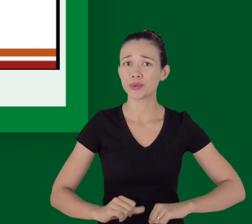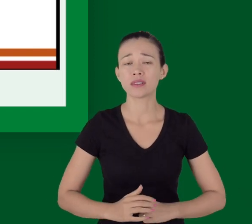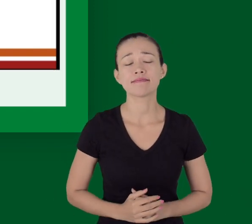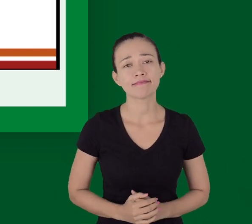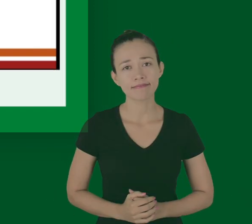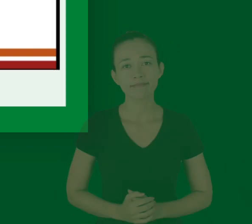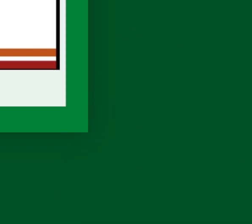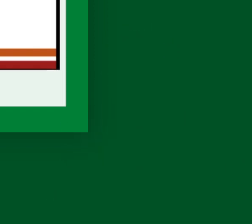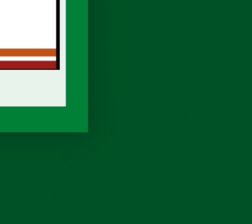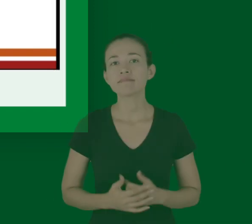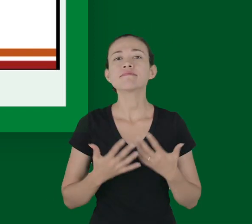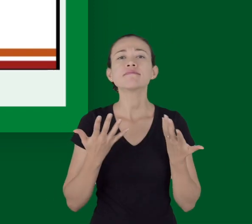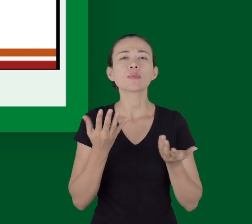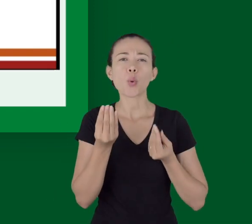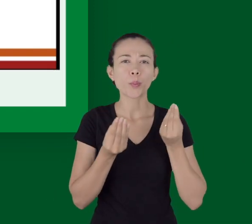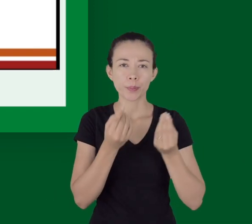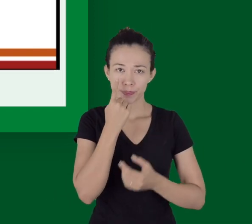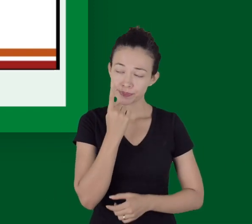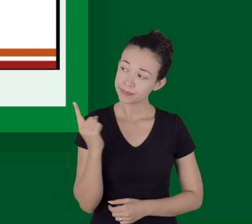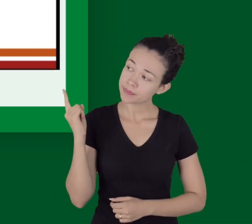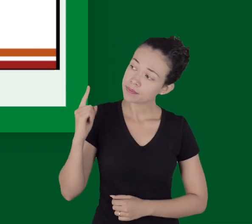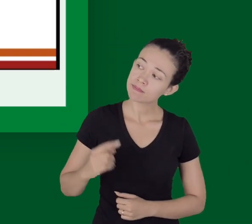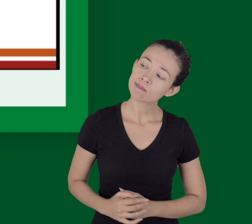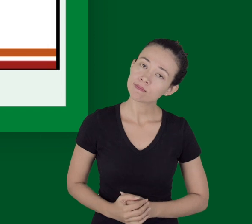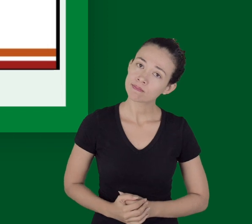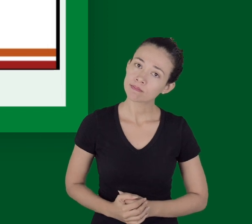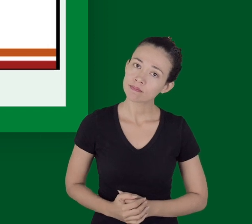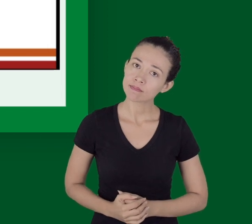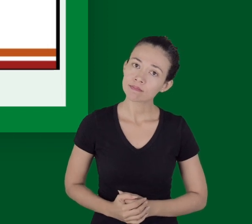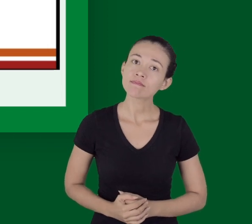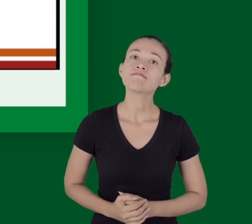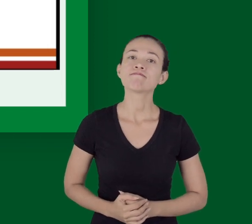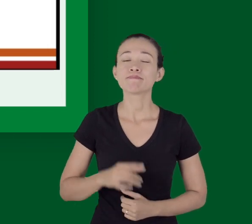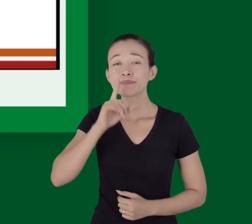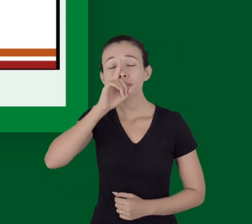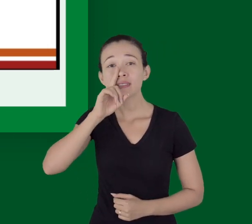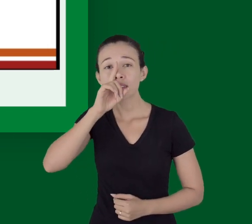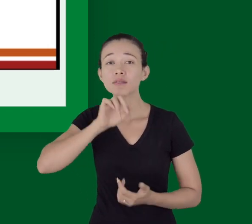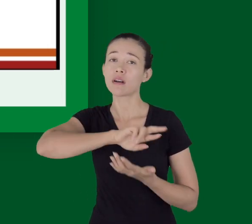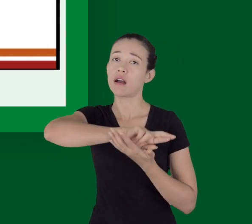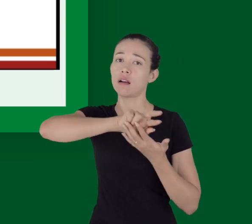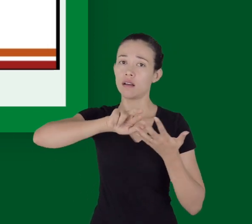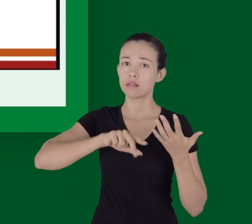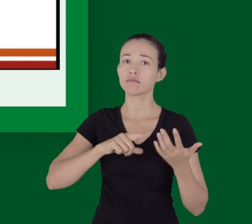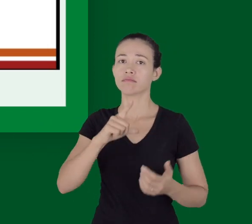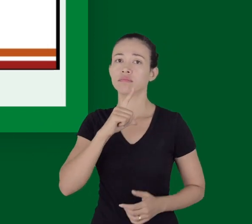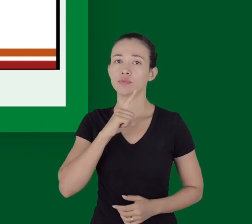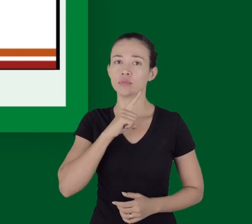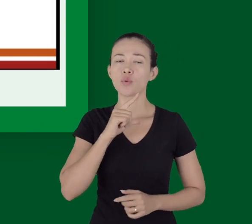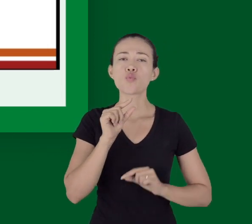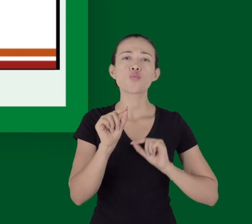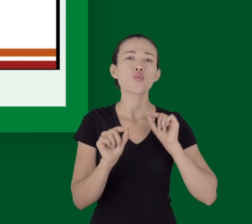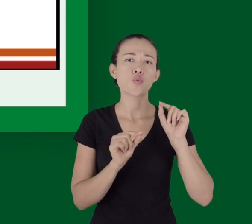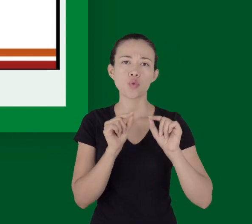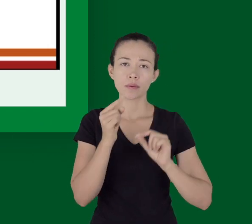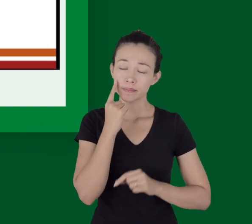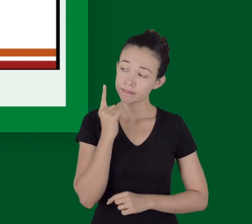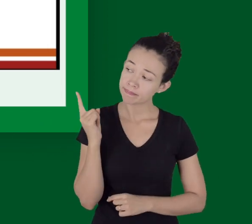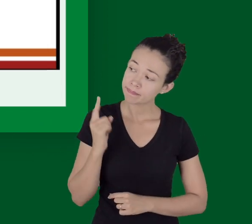grave. De um modo geral, trabalhando assim, visualizando de forma sistemática, então, as principais